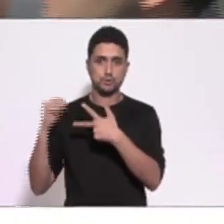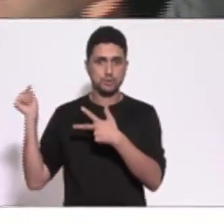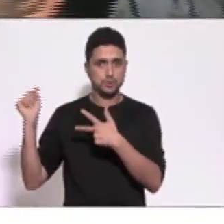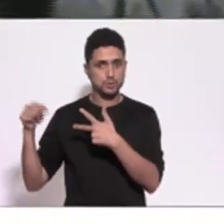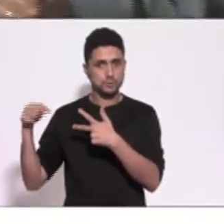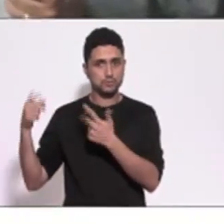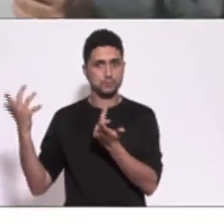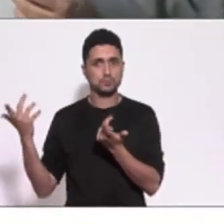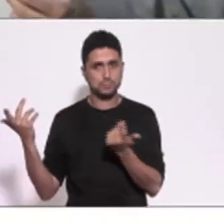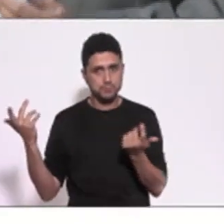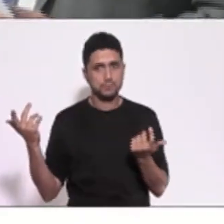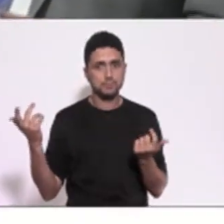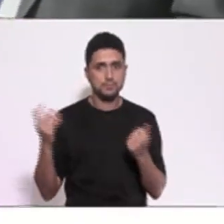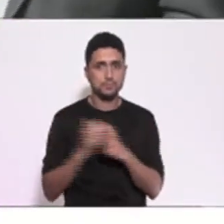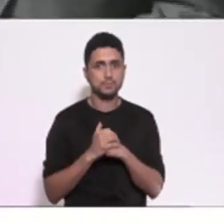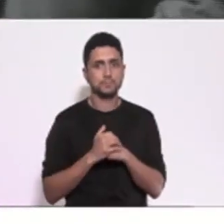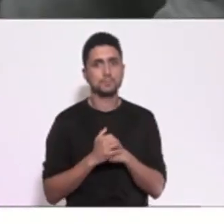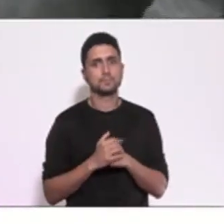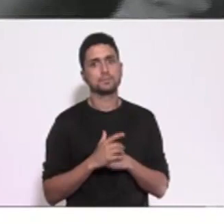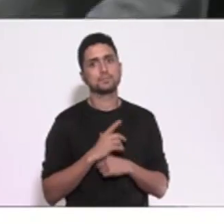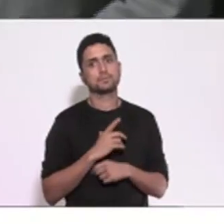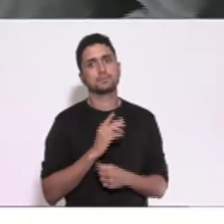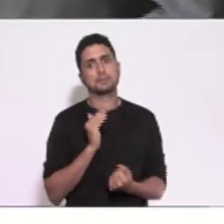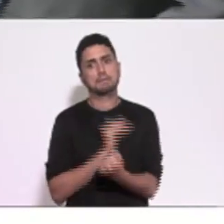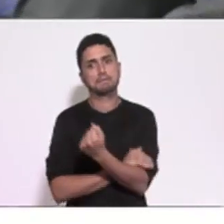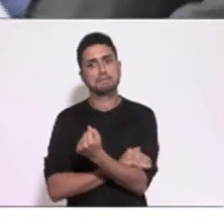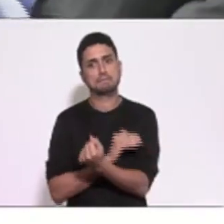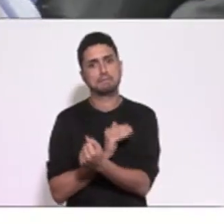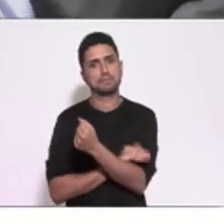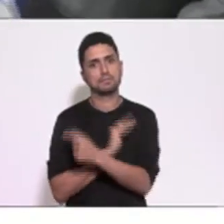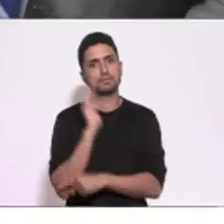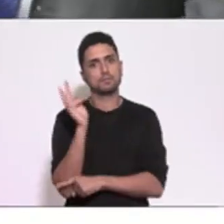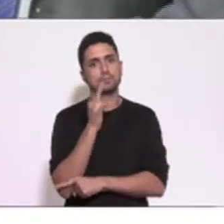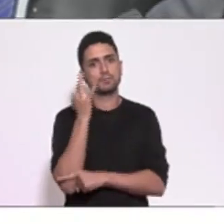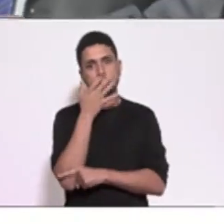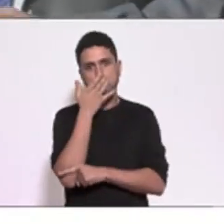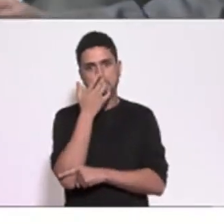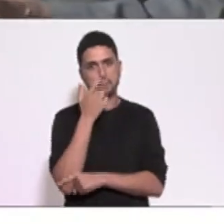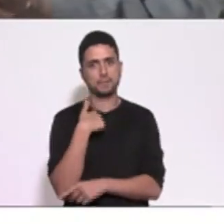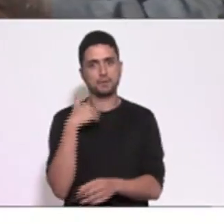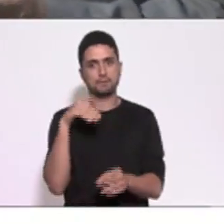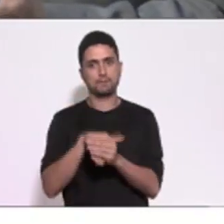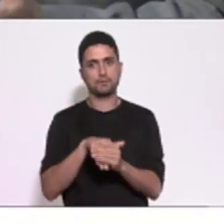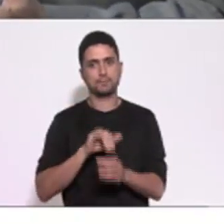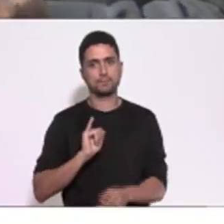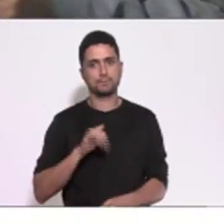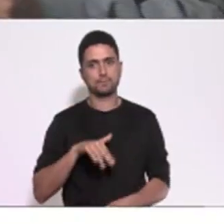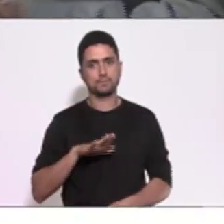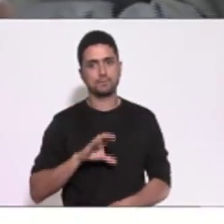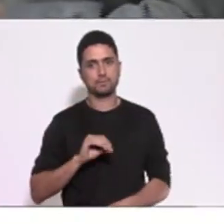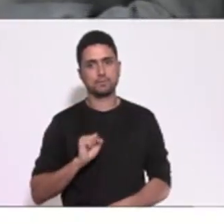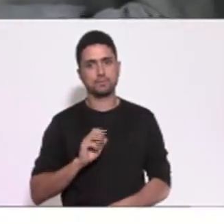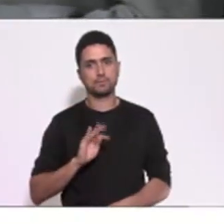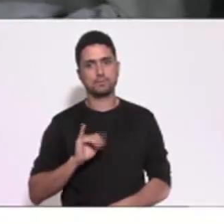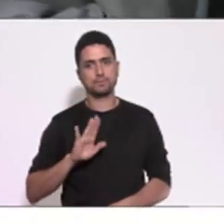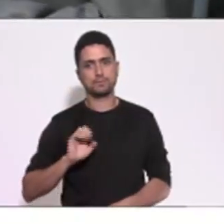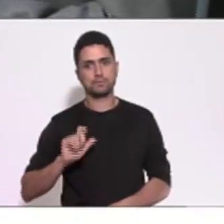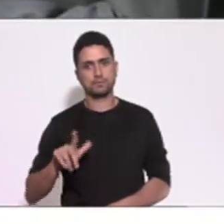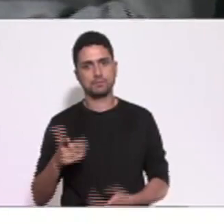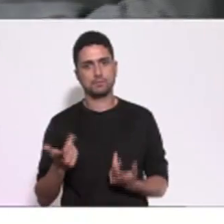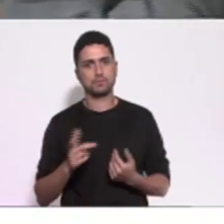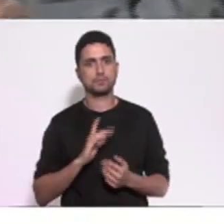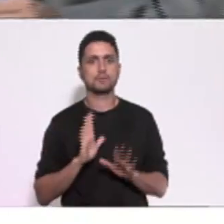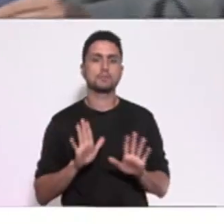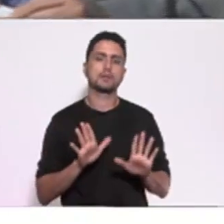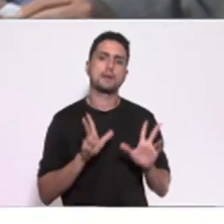formal. Portanto, o meu voto pela inconstitucionalidade, concluindo pela transformação em indicação legislativa. Mas no